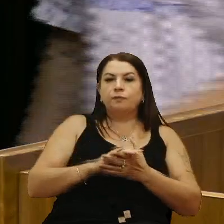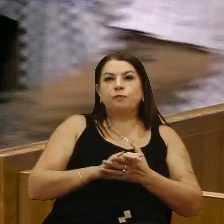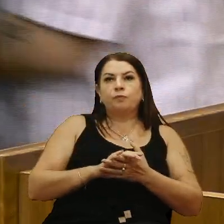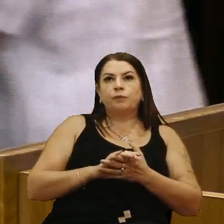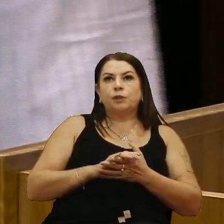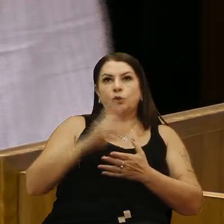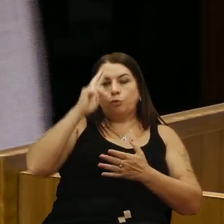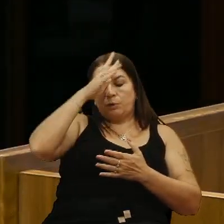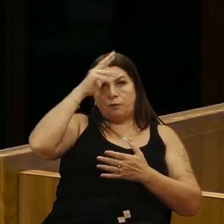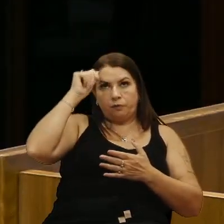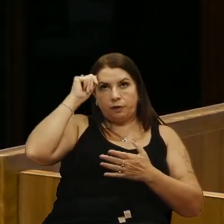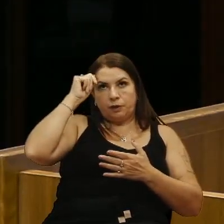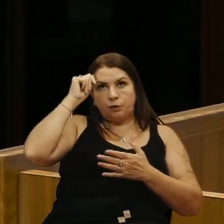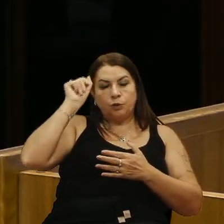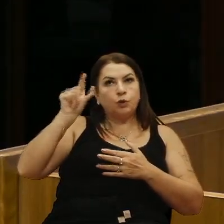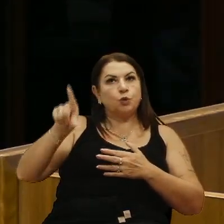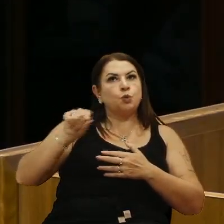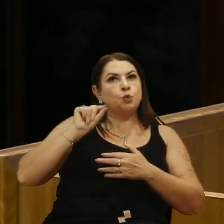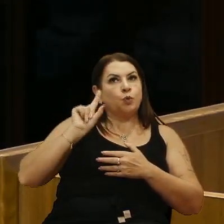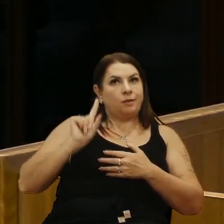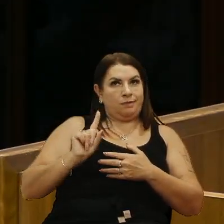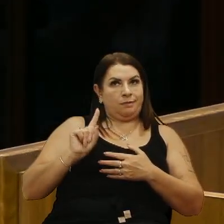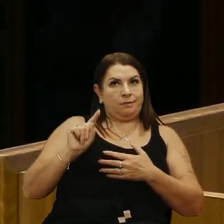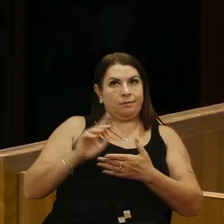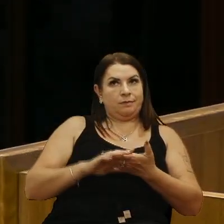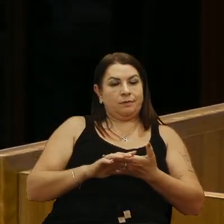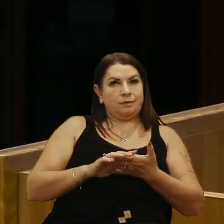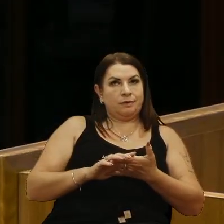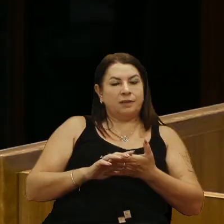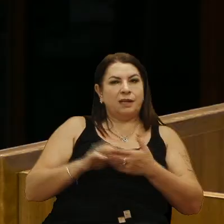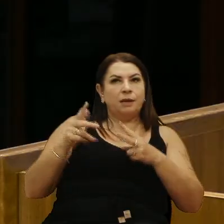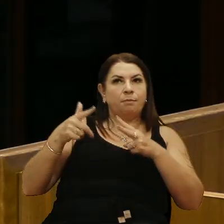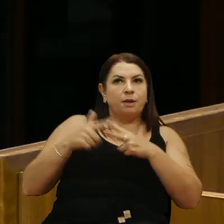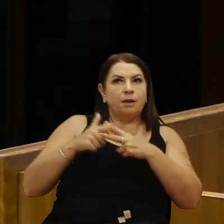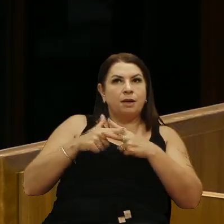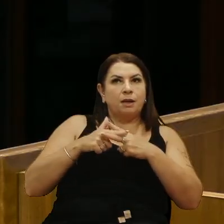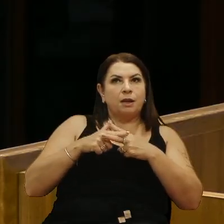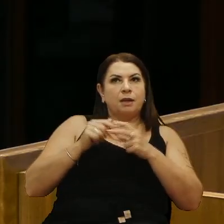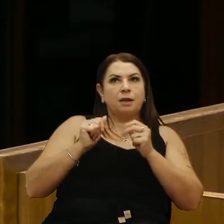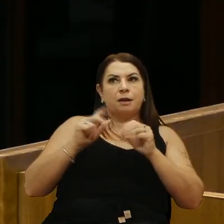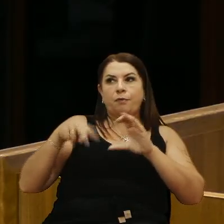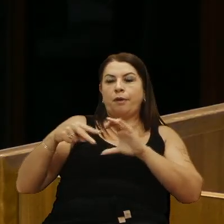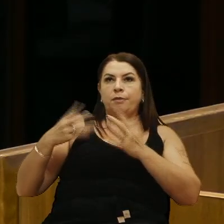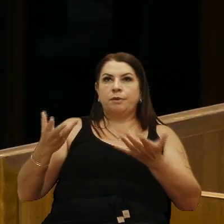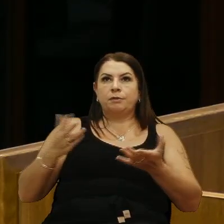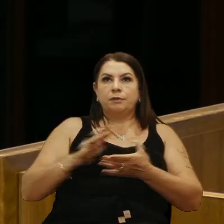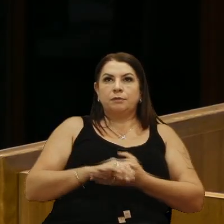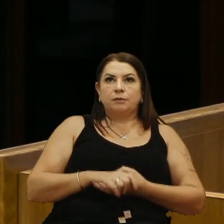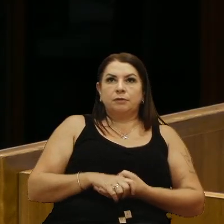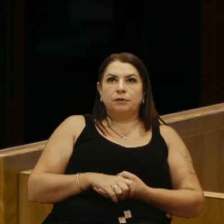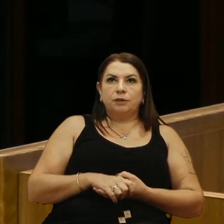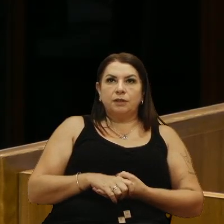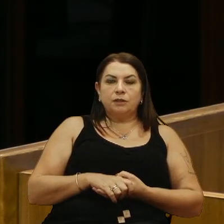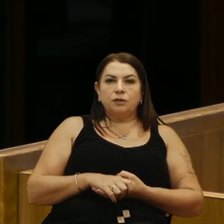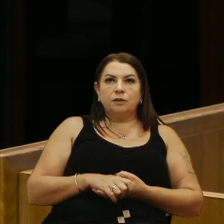o prefeito optar em brigar com o Poder Legislativo.